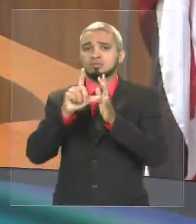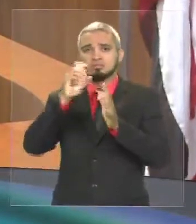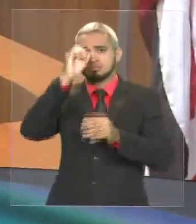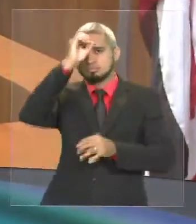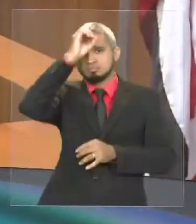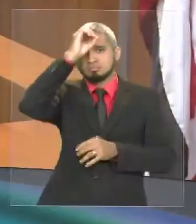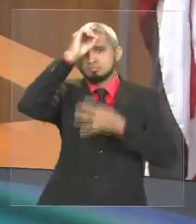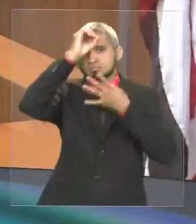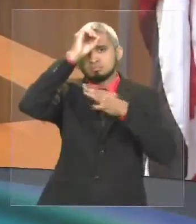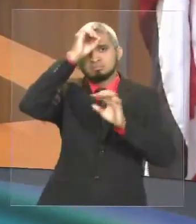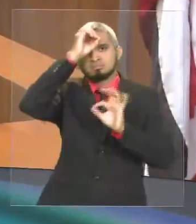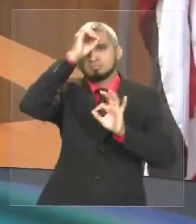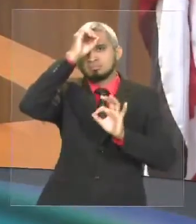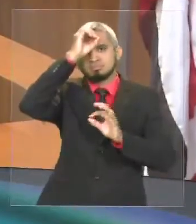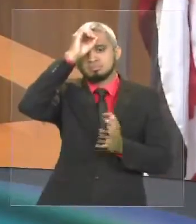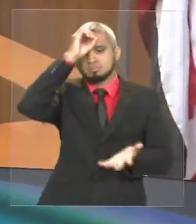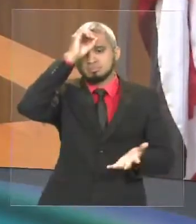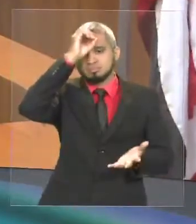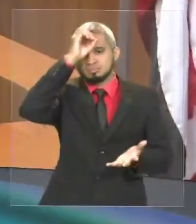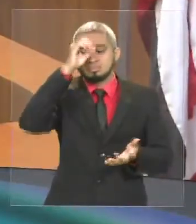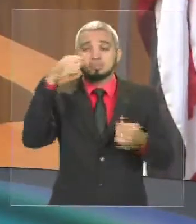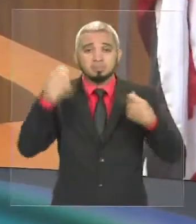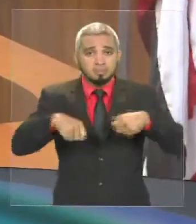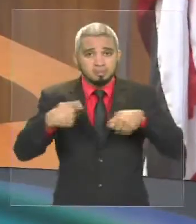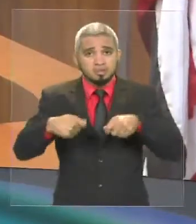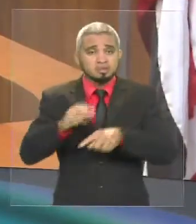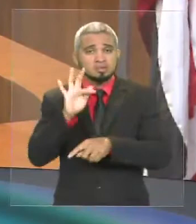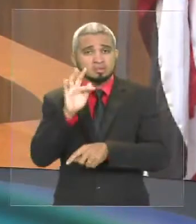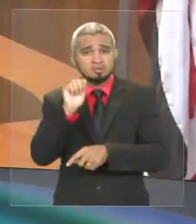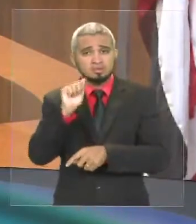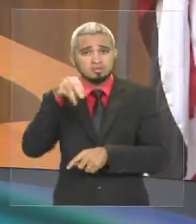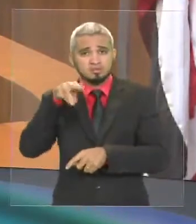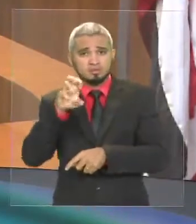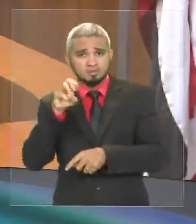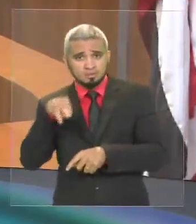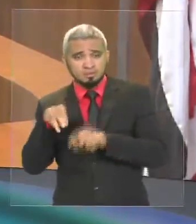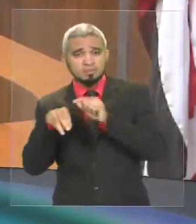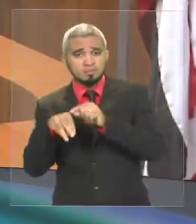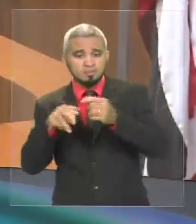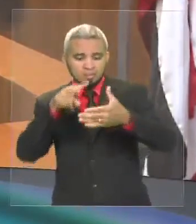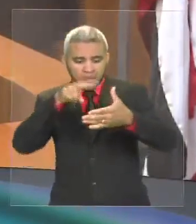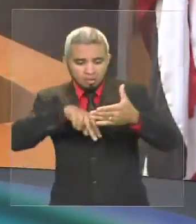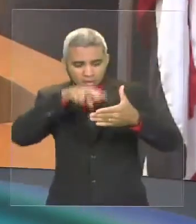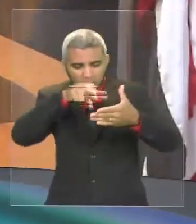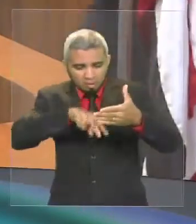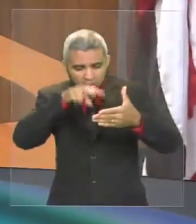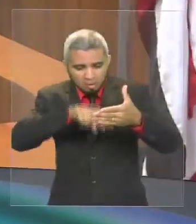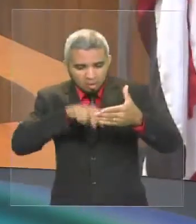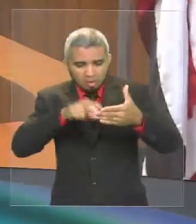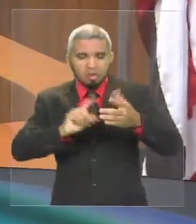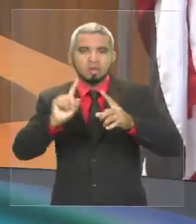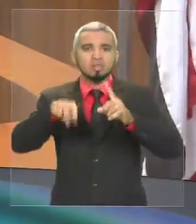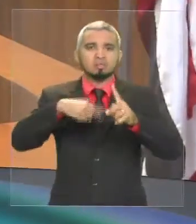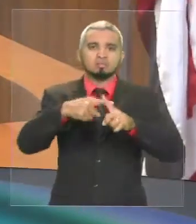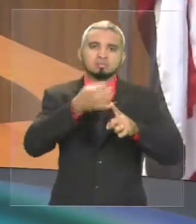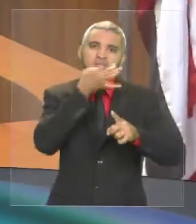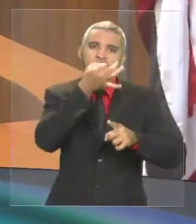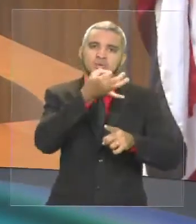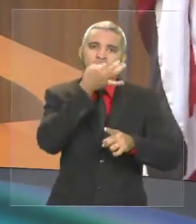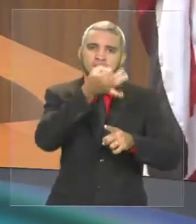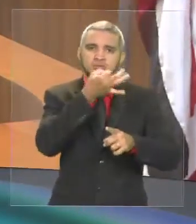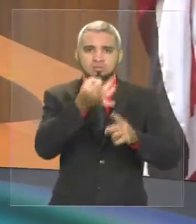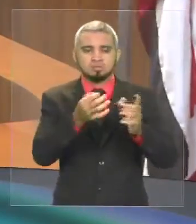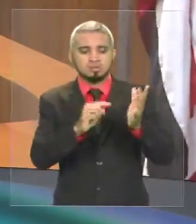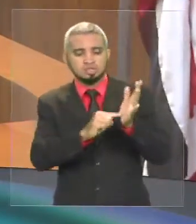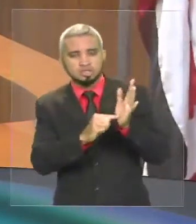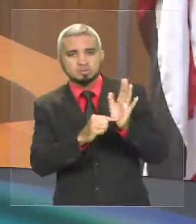de ser encaminhado a essa casa, para que o representante dos municípios possa se manifestar e, quem sabe, sugerir alguma